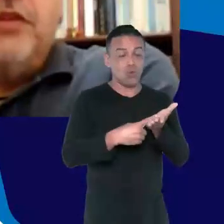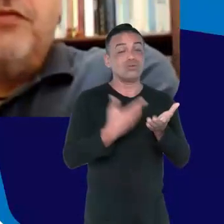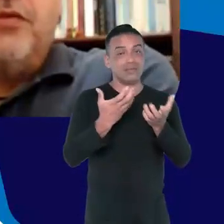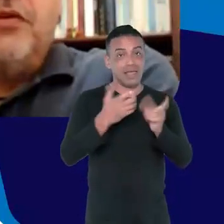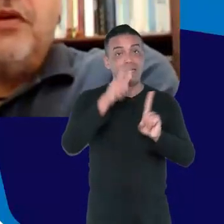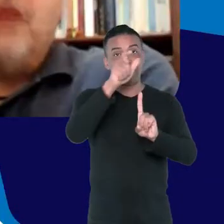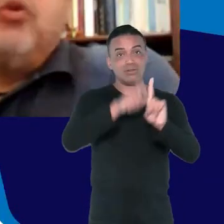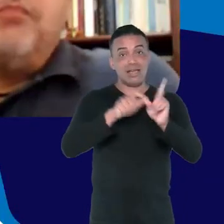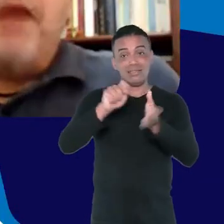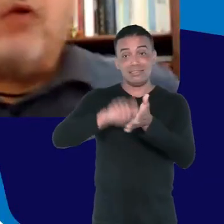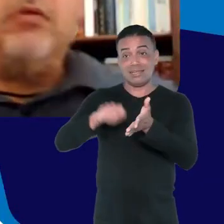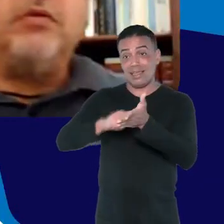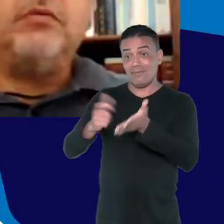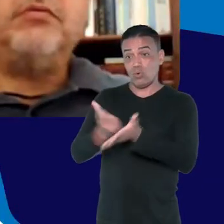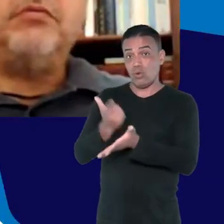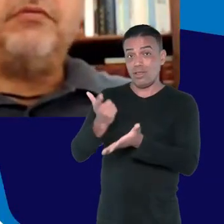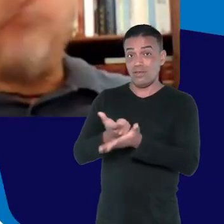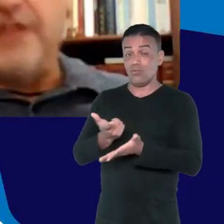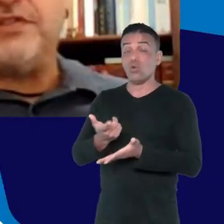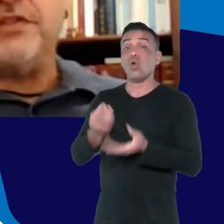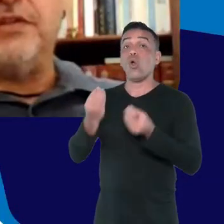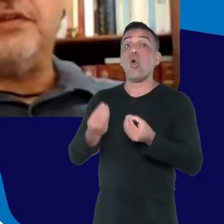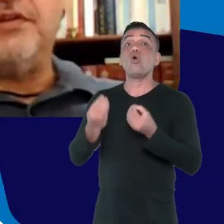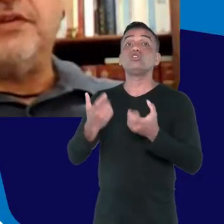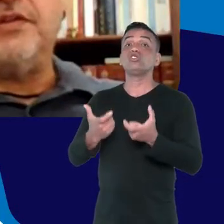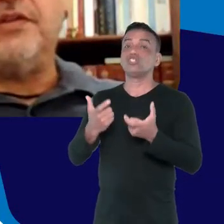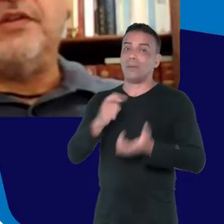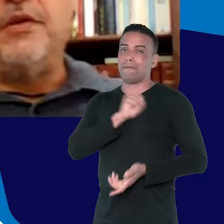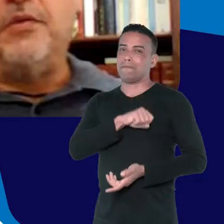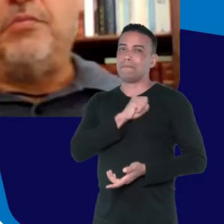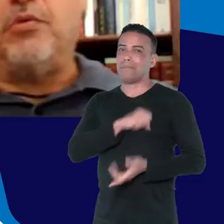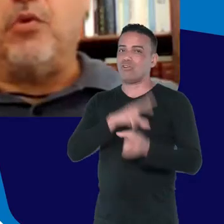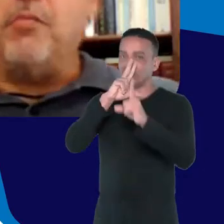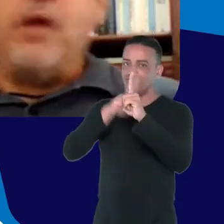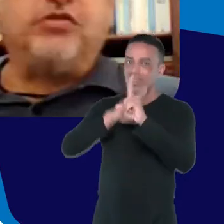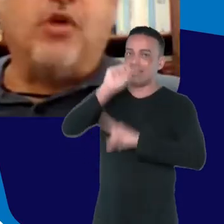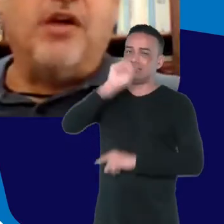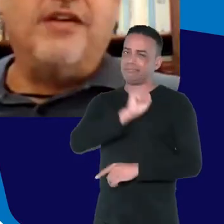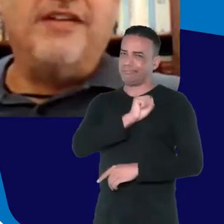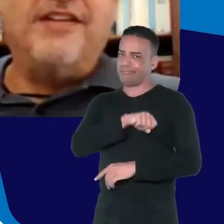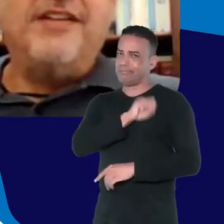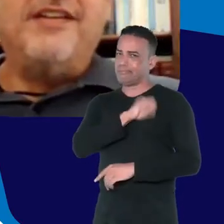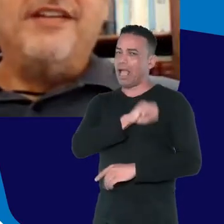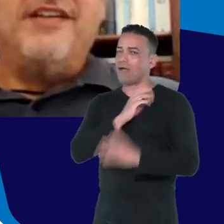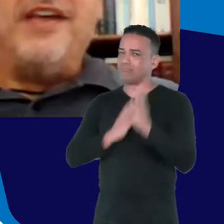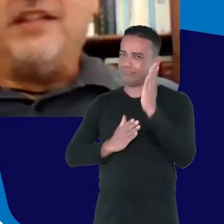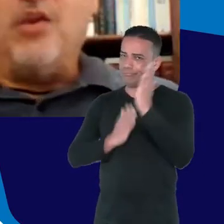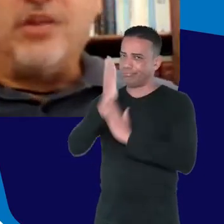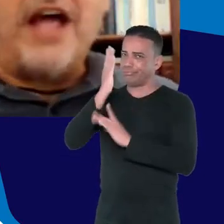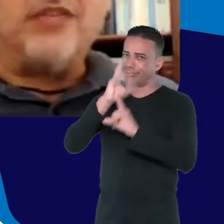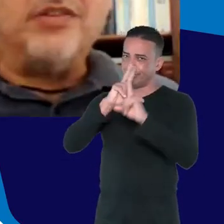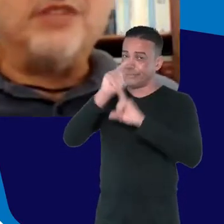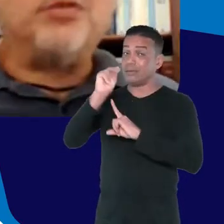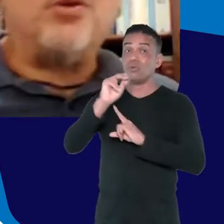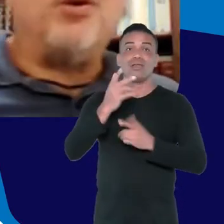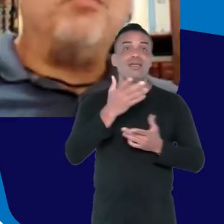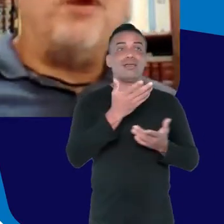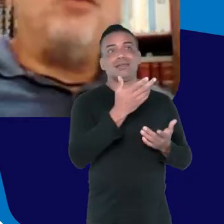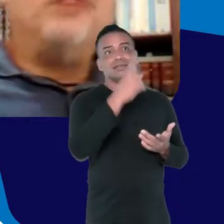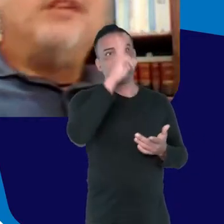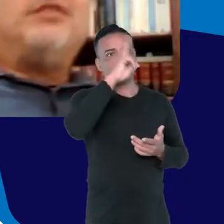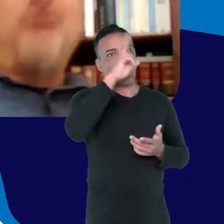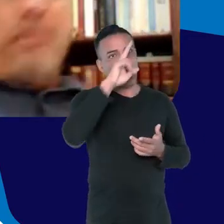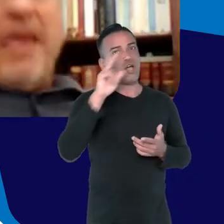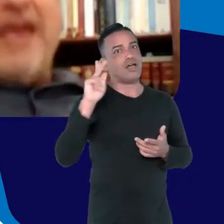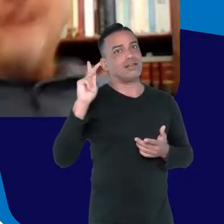escreva um livro onde o mal vença, né? Porque o mal só é derrotado na história,